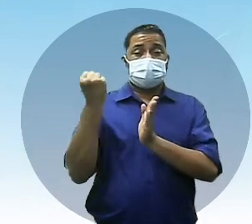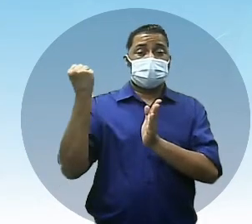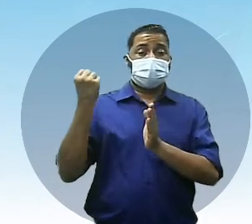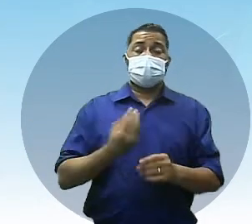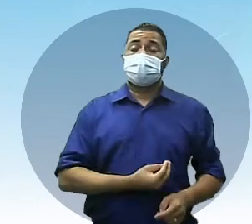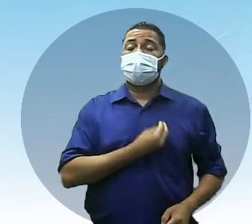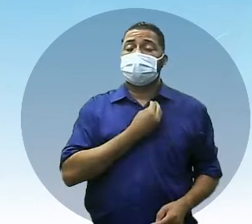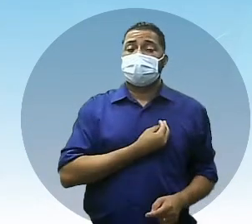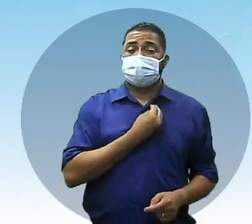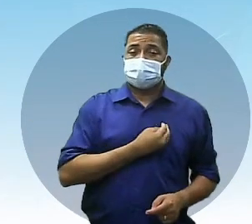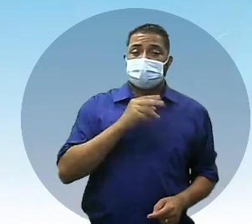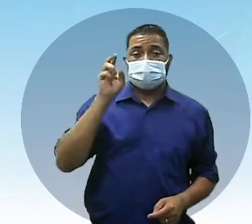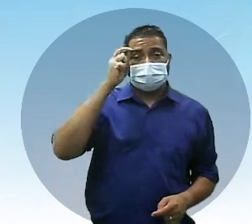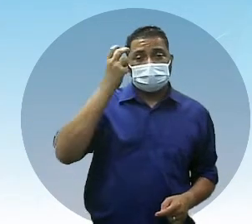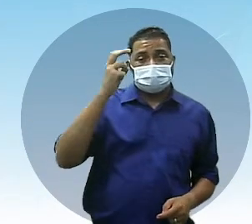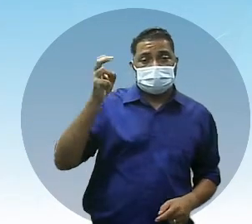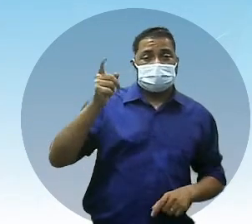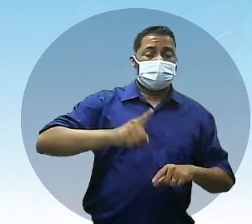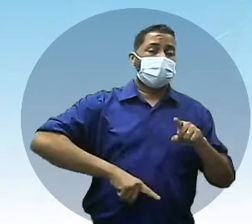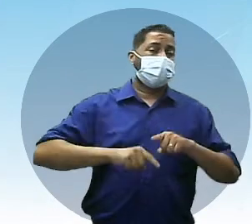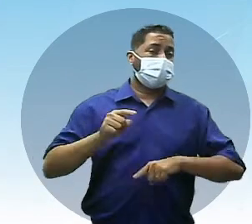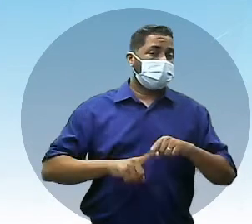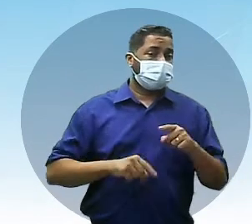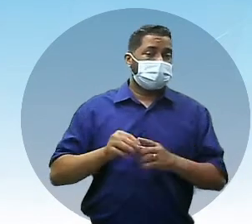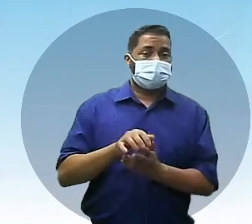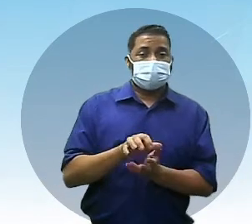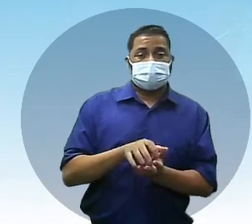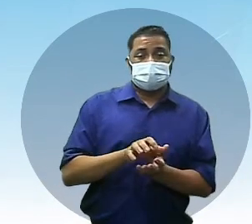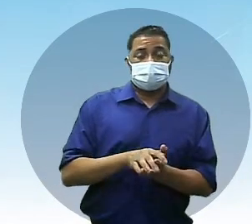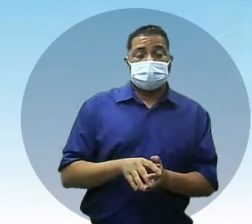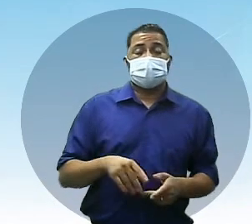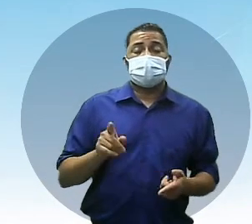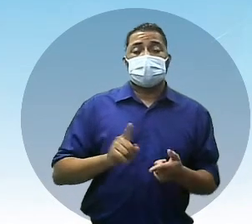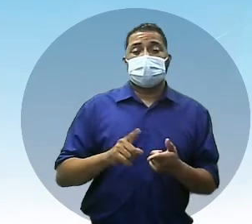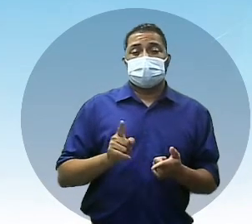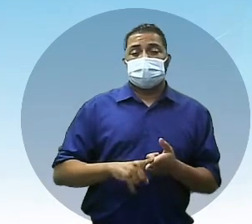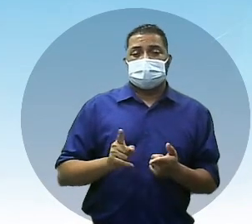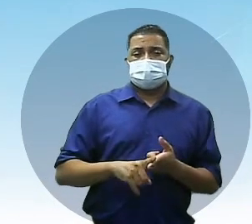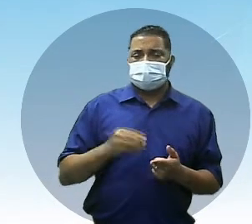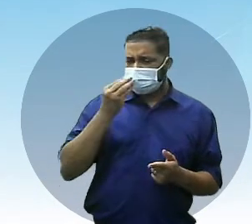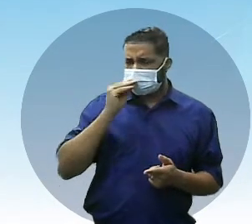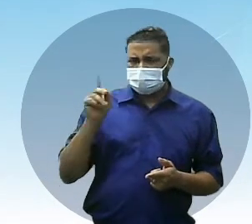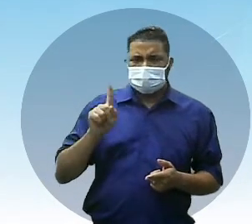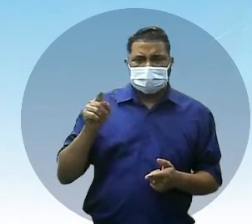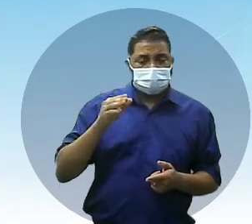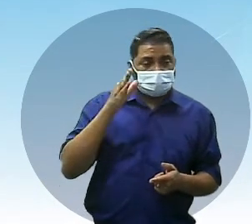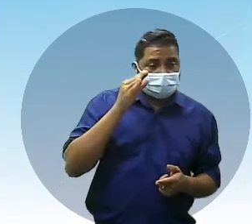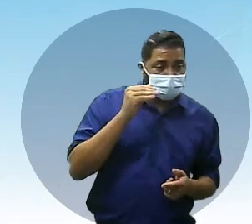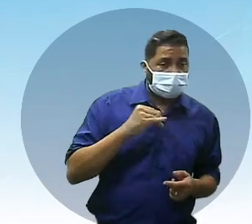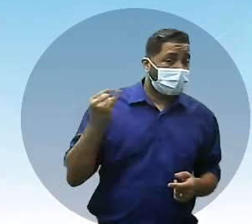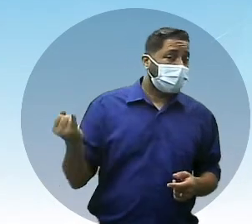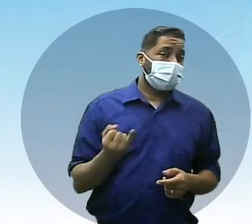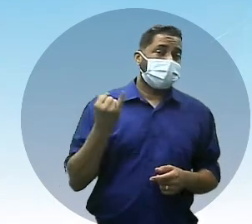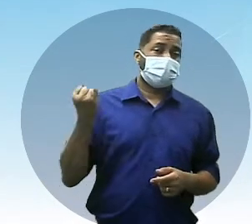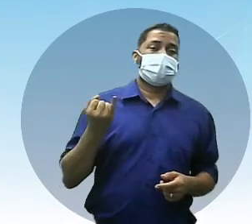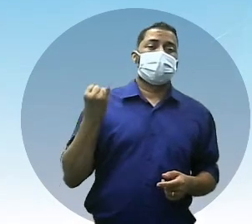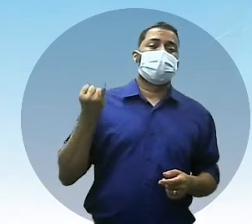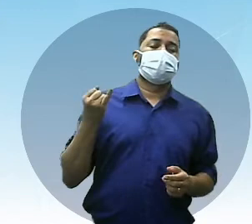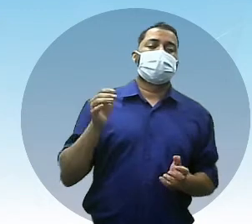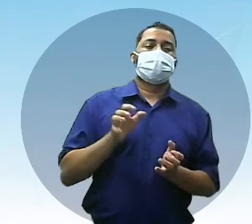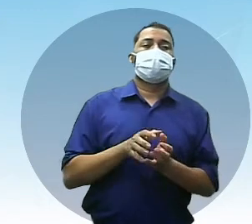vivos, culturais e imateriais de Pernambuco. Não deixa de conferir a importância